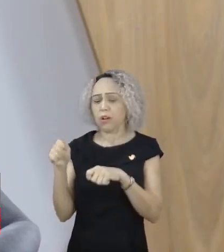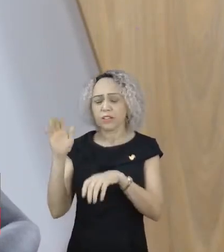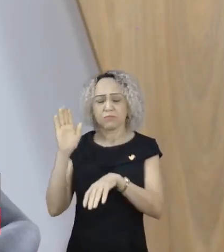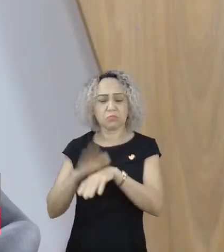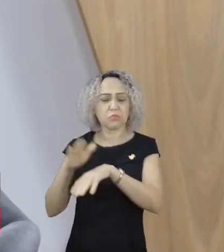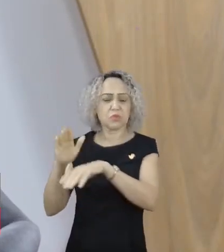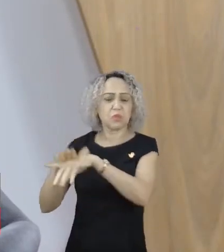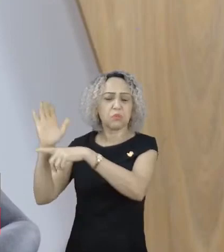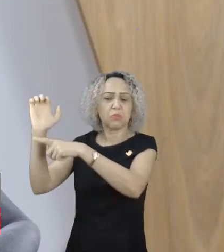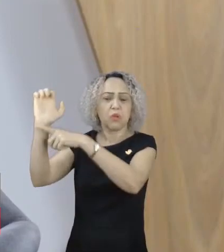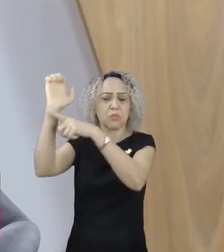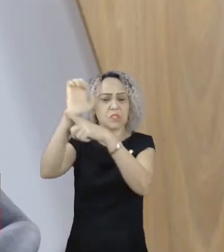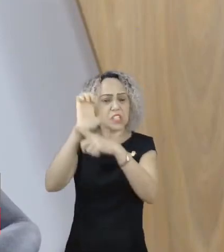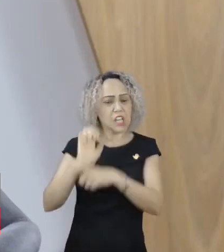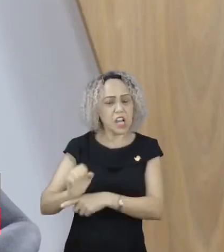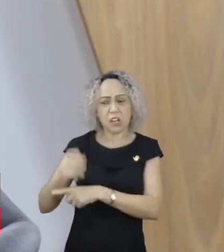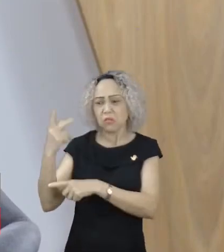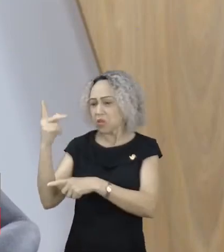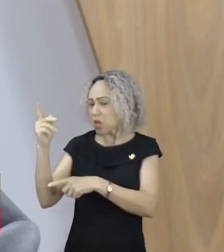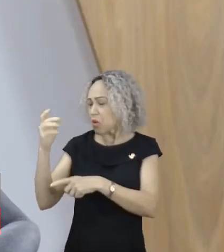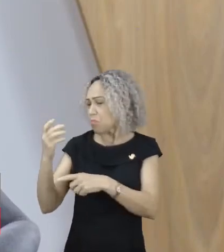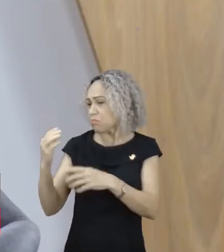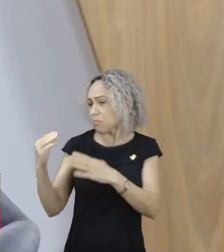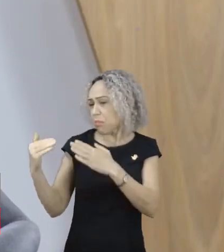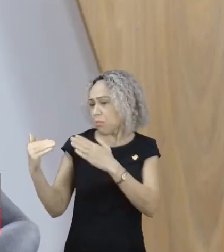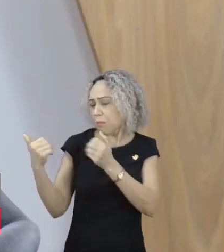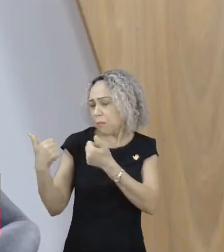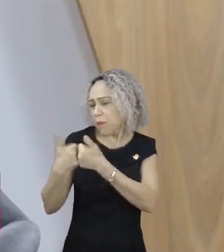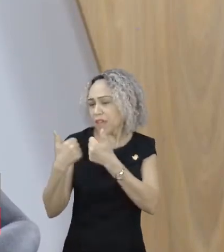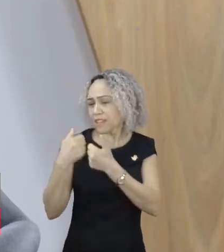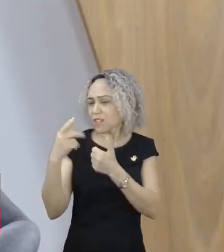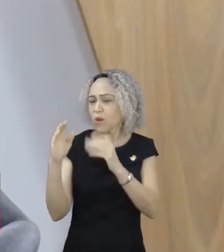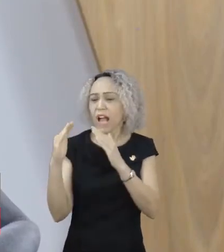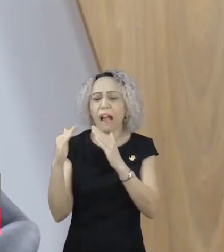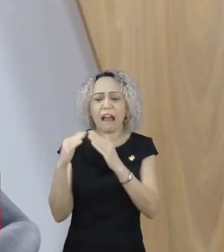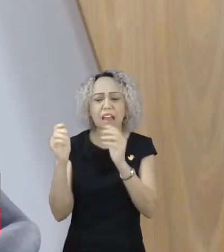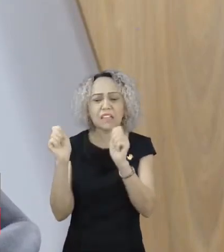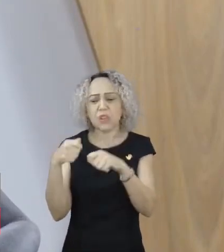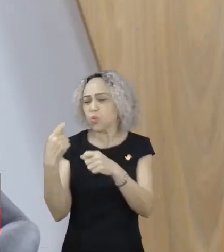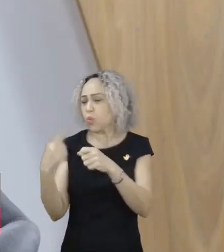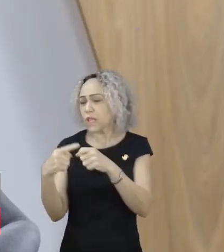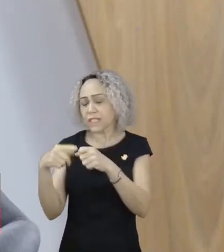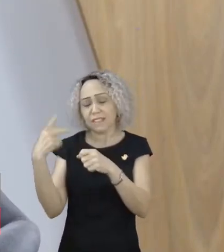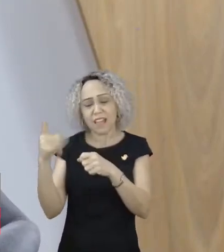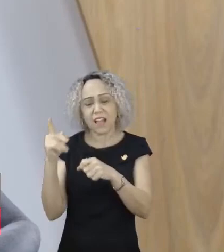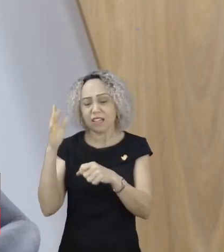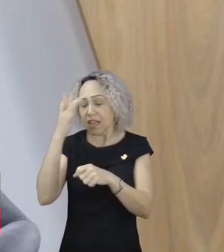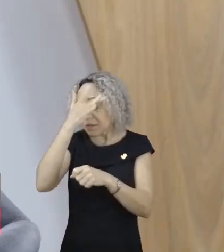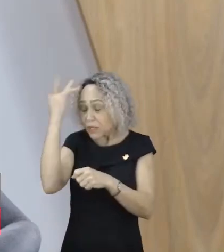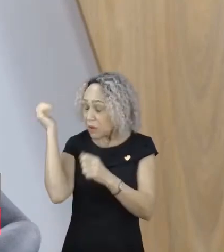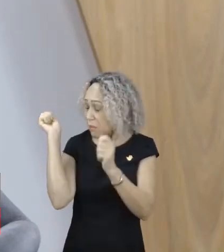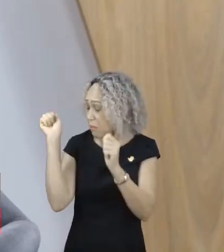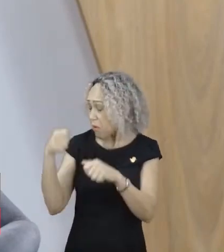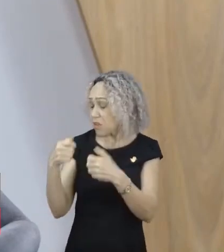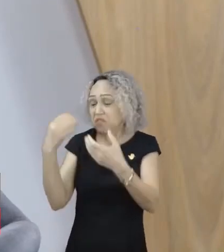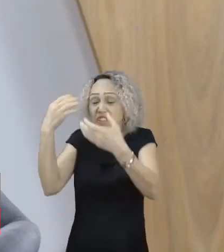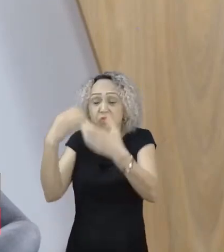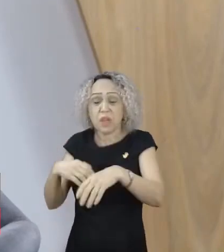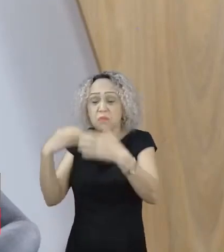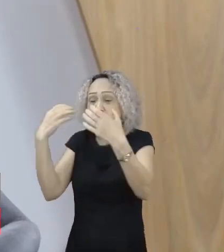simplesmente poder se deslocar para fazer a prova e voltar para sua casa, que facilita muito. A maior parte dos lugares é deslocamento de carro ou de